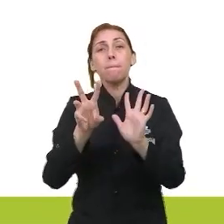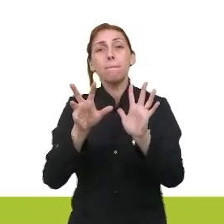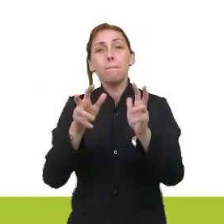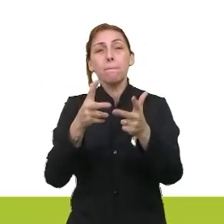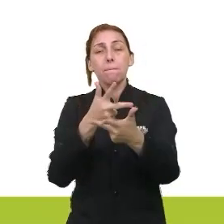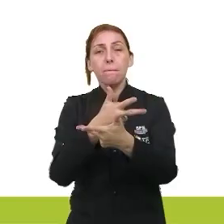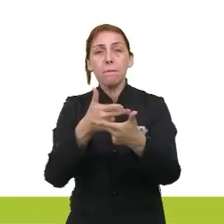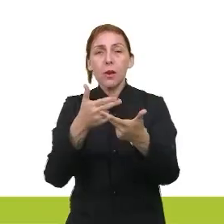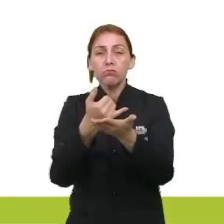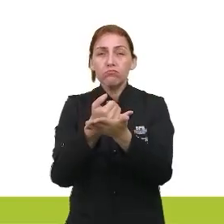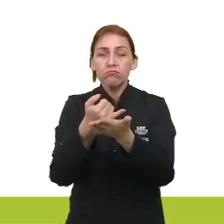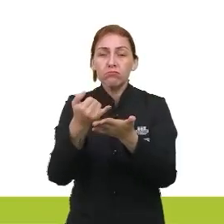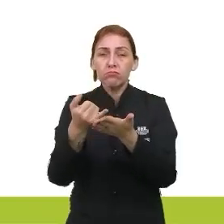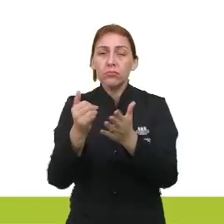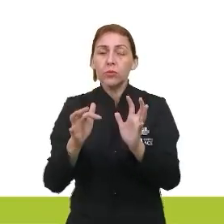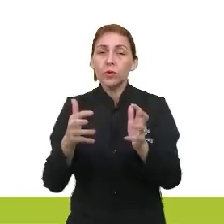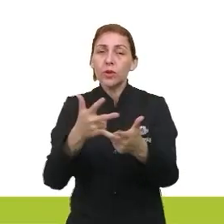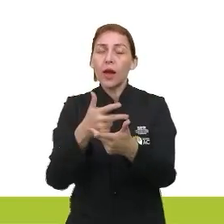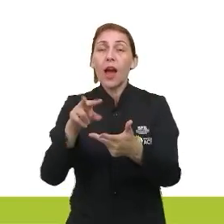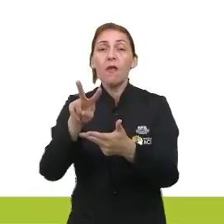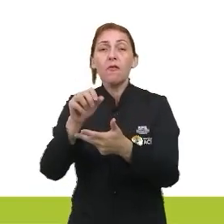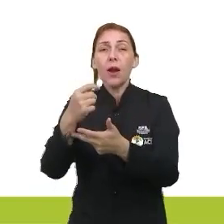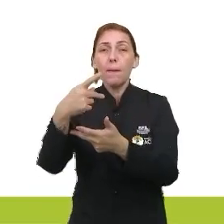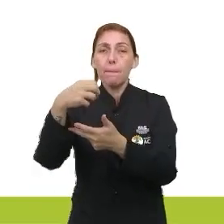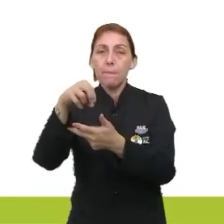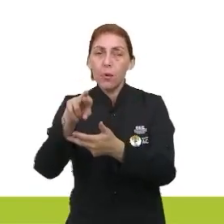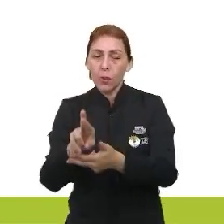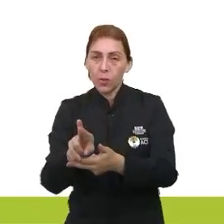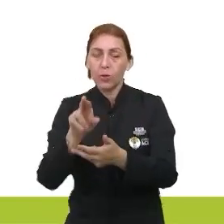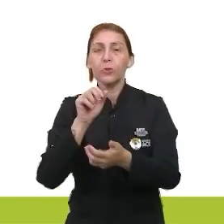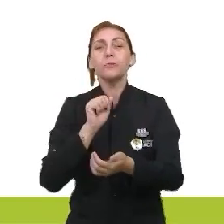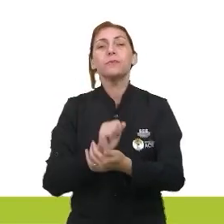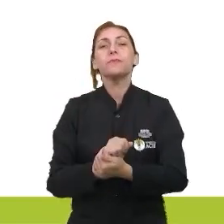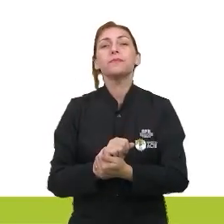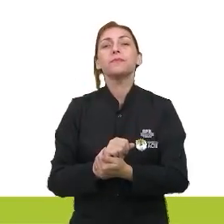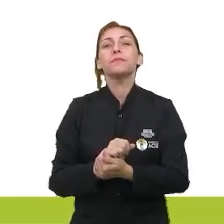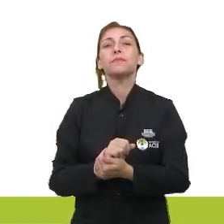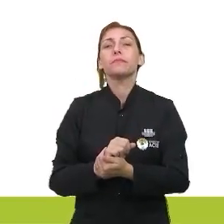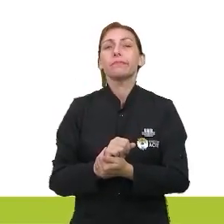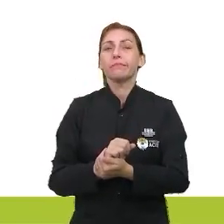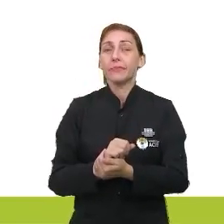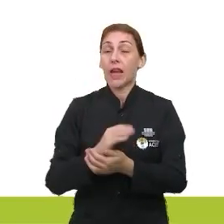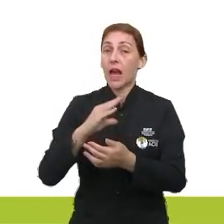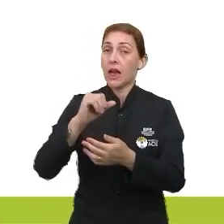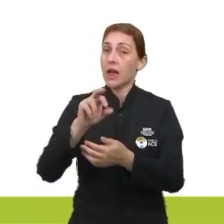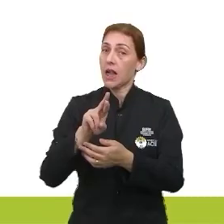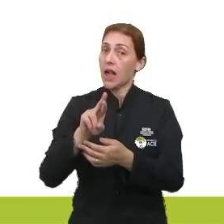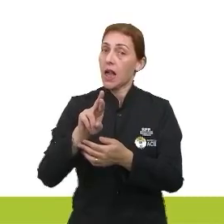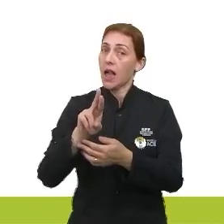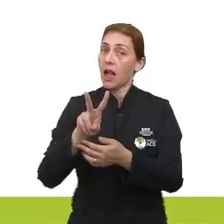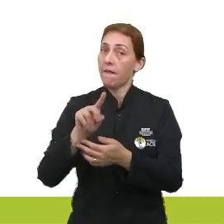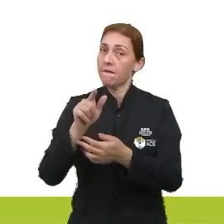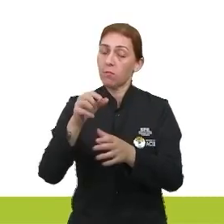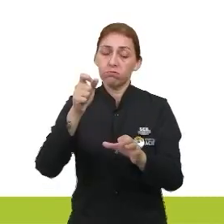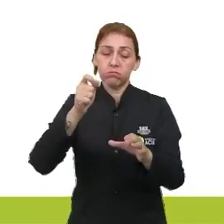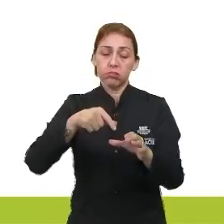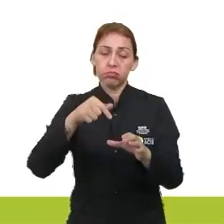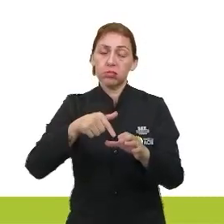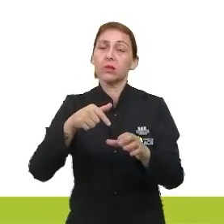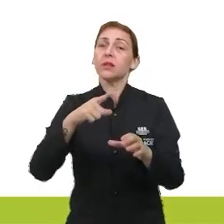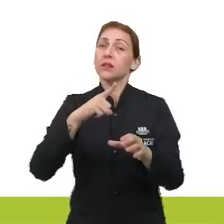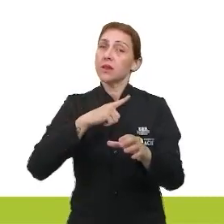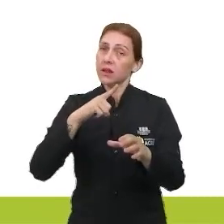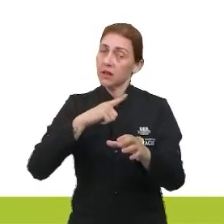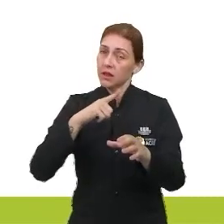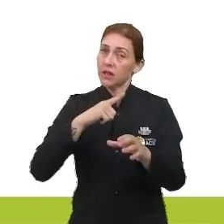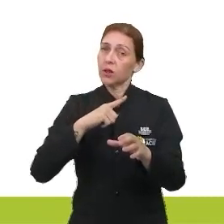a introdução da máquina a vapor, não é? A máquina movimentada aí a carvão, a vapor, na indústria